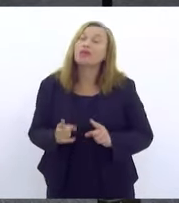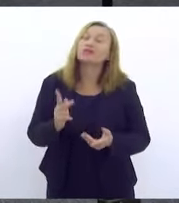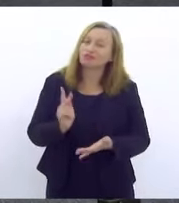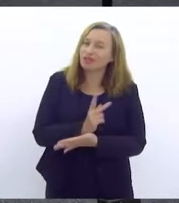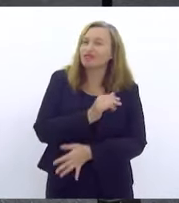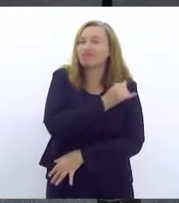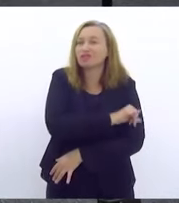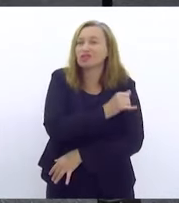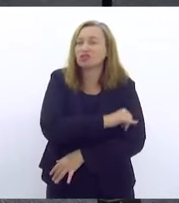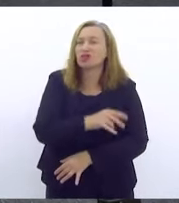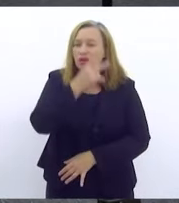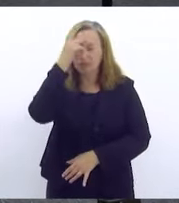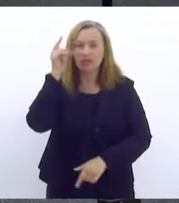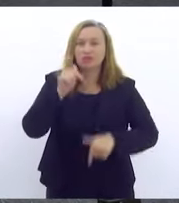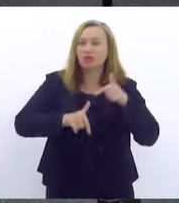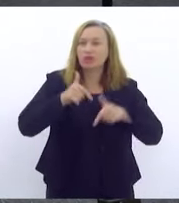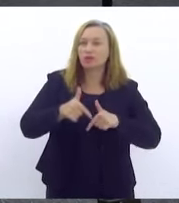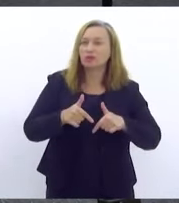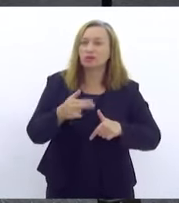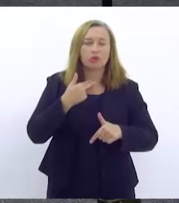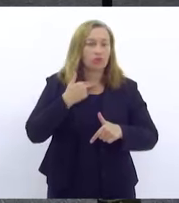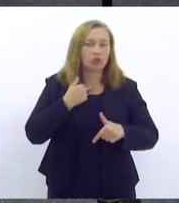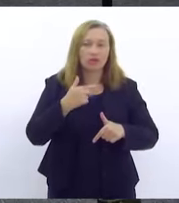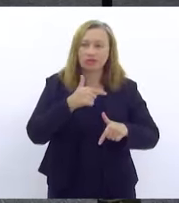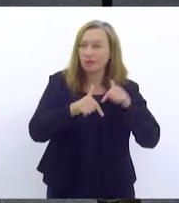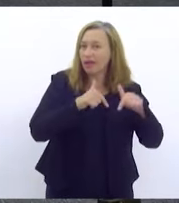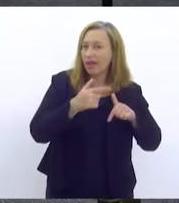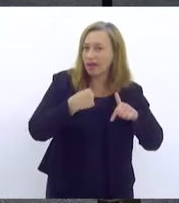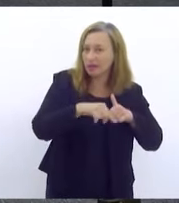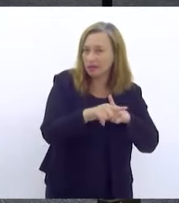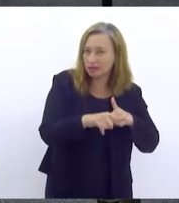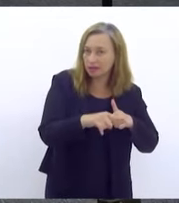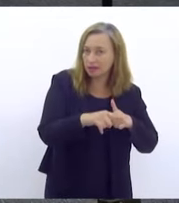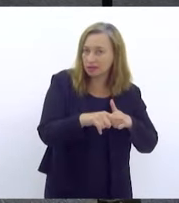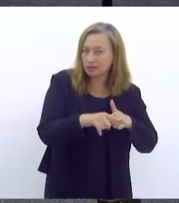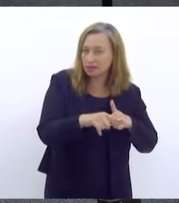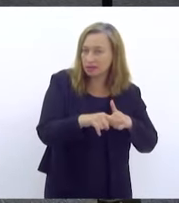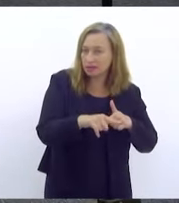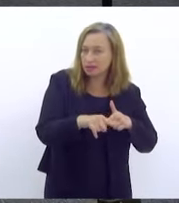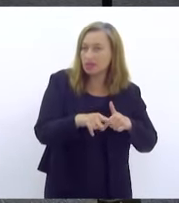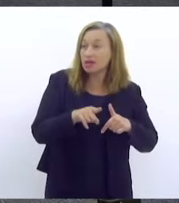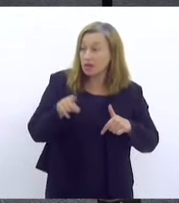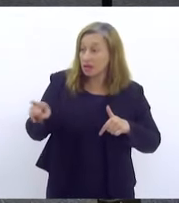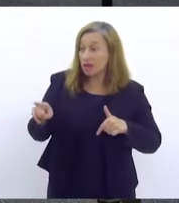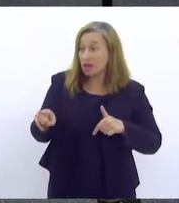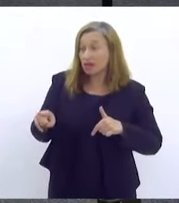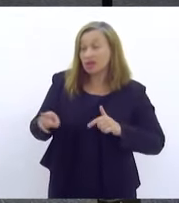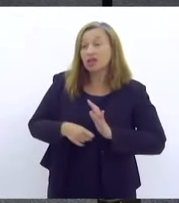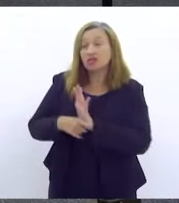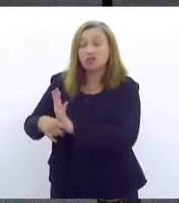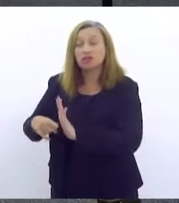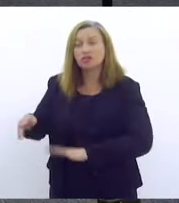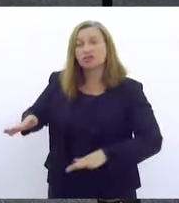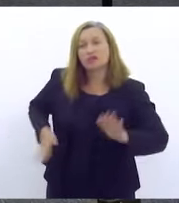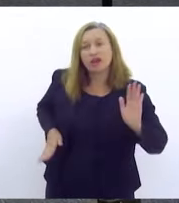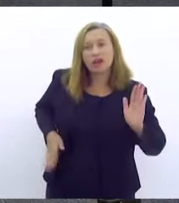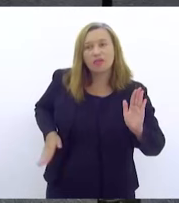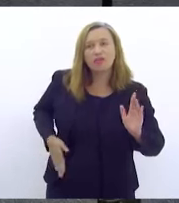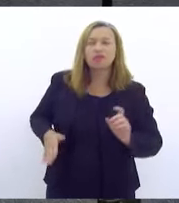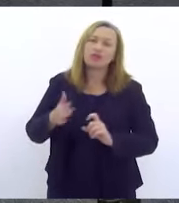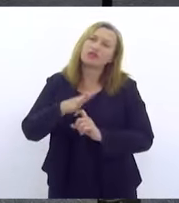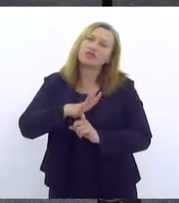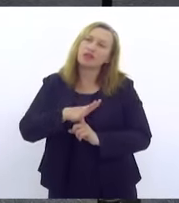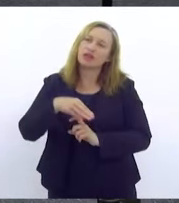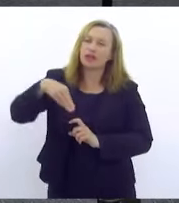no Rio de Janeiro. O trabalhador é proibido de trabalhar, de se sustentar, e ele sustentando vagabundos, porra. Feirinha do